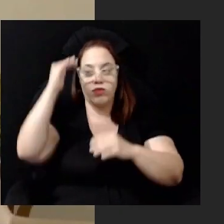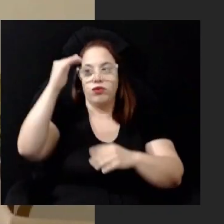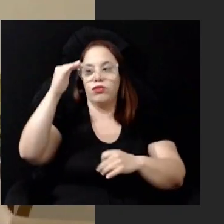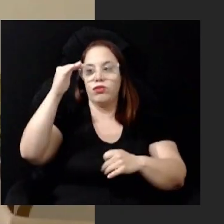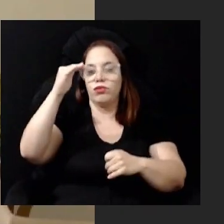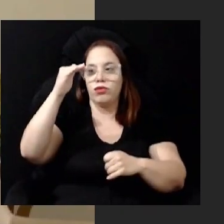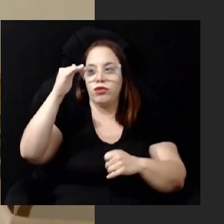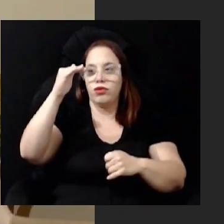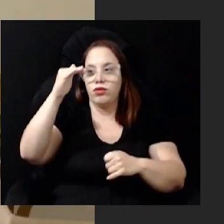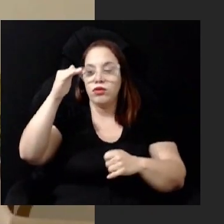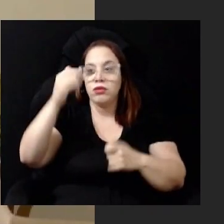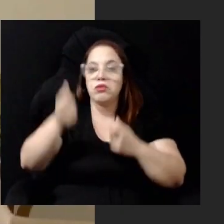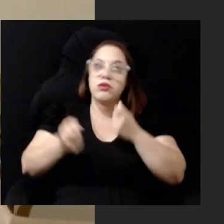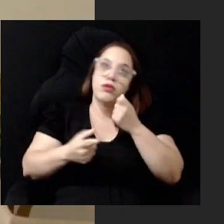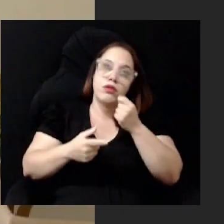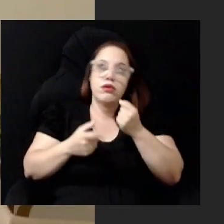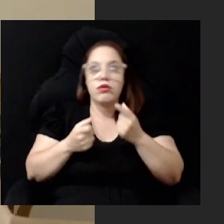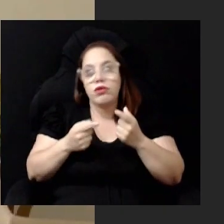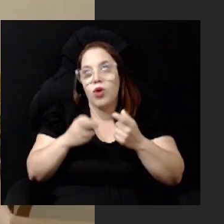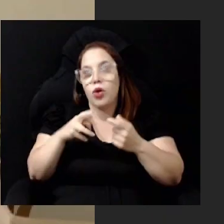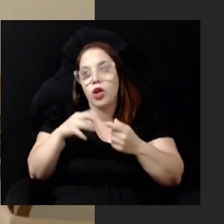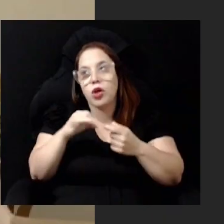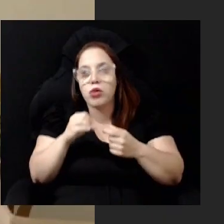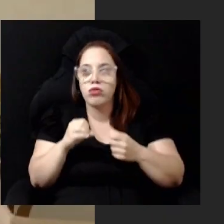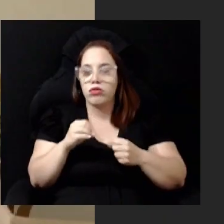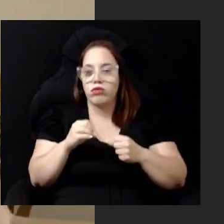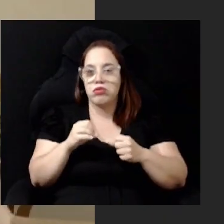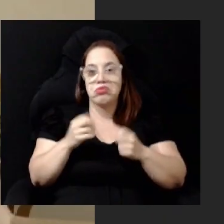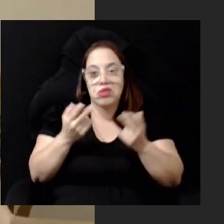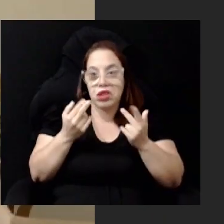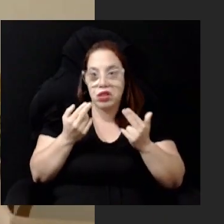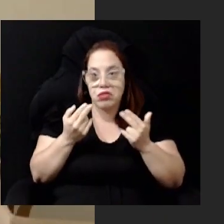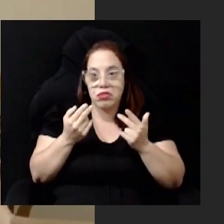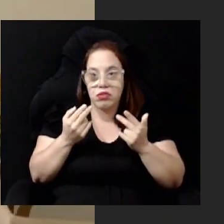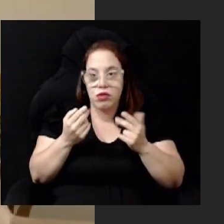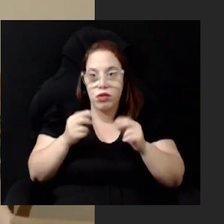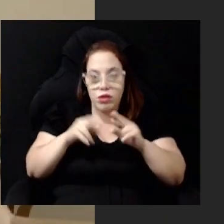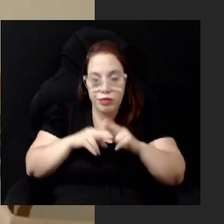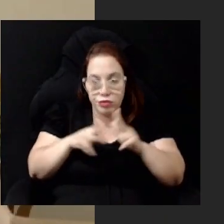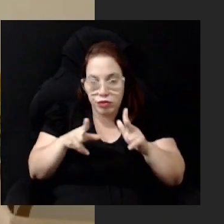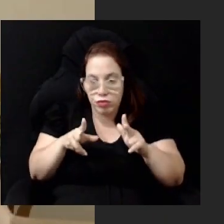os tipos de tumores ósseos, basicamente, também são os mesmos. O que muda